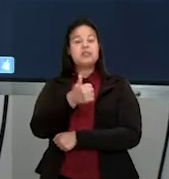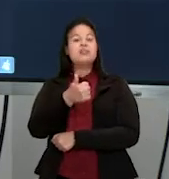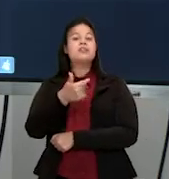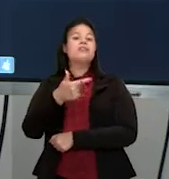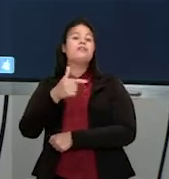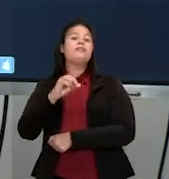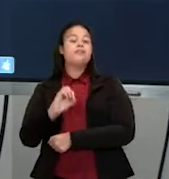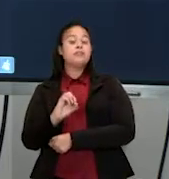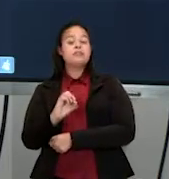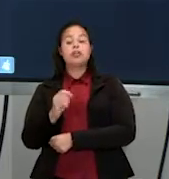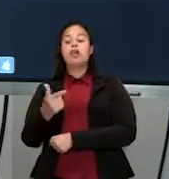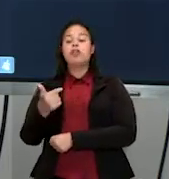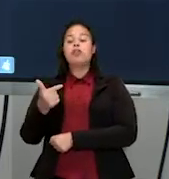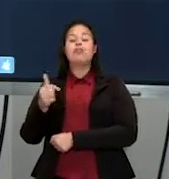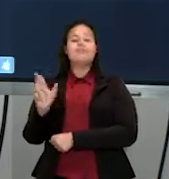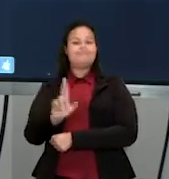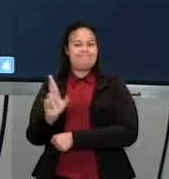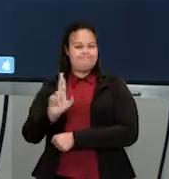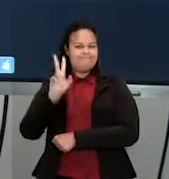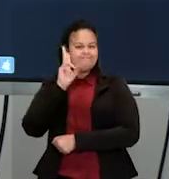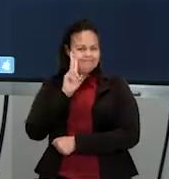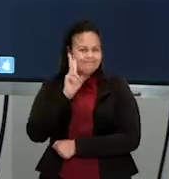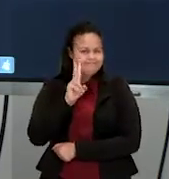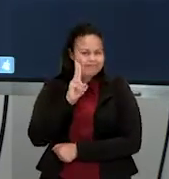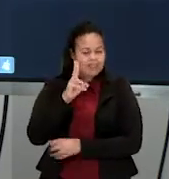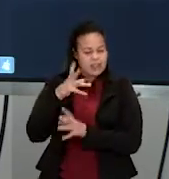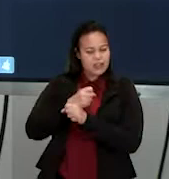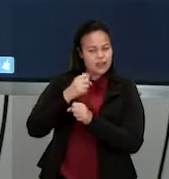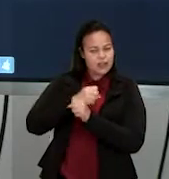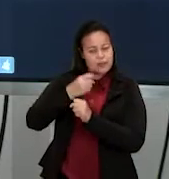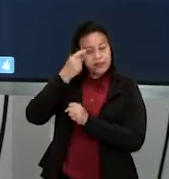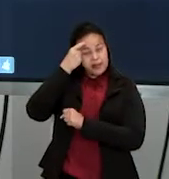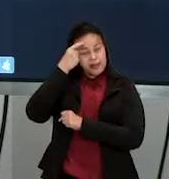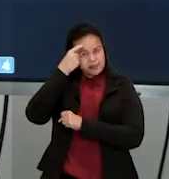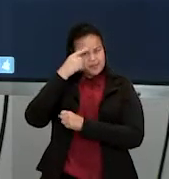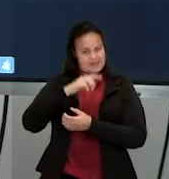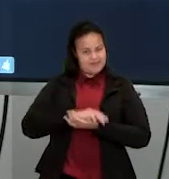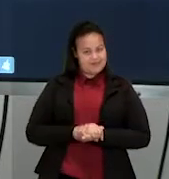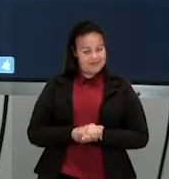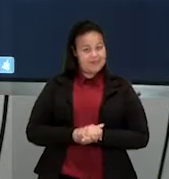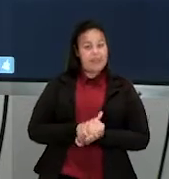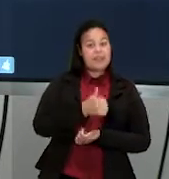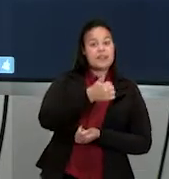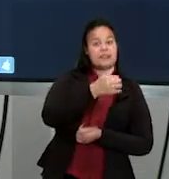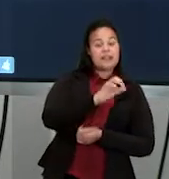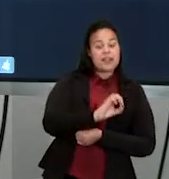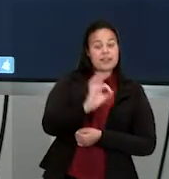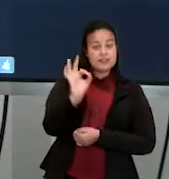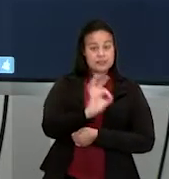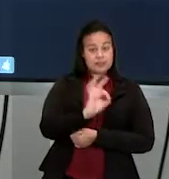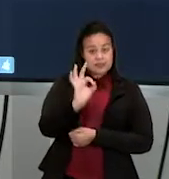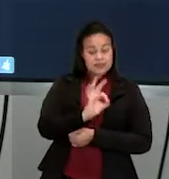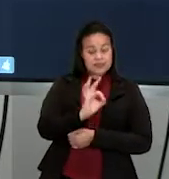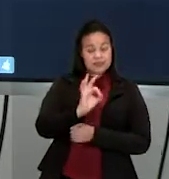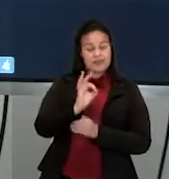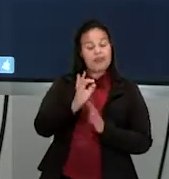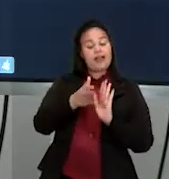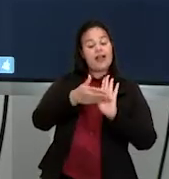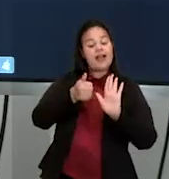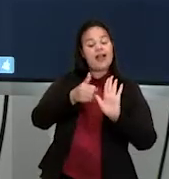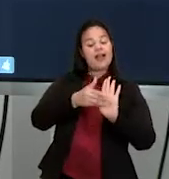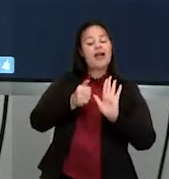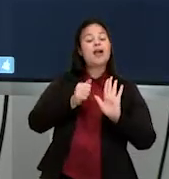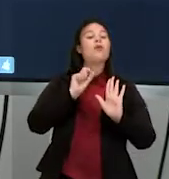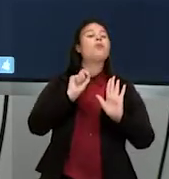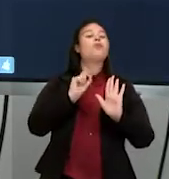R$12. Lembra que nós fizemos uma conta ontem até de cabeça, né? Lembra que 10% é só tirar o zero. Na última aula